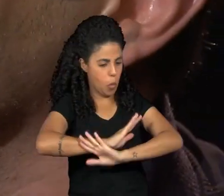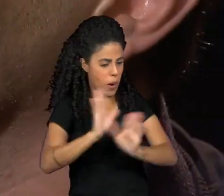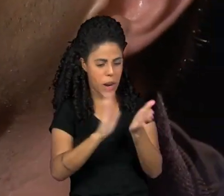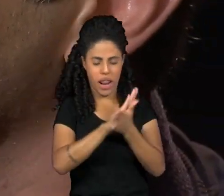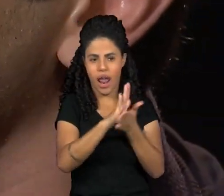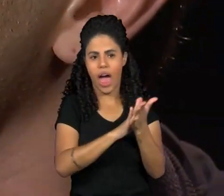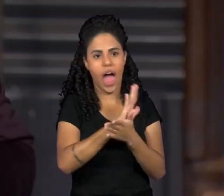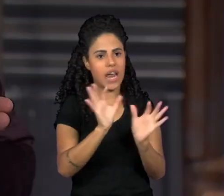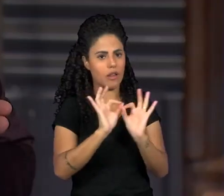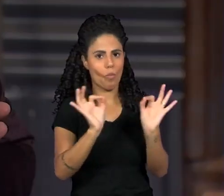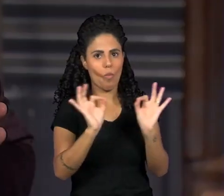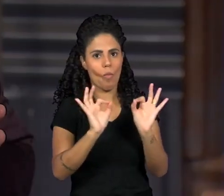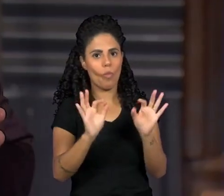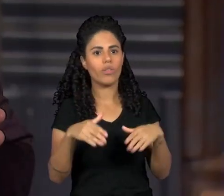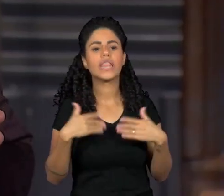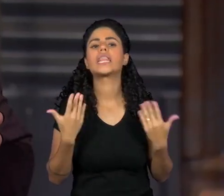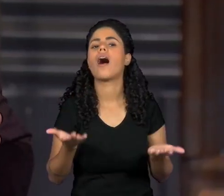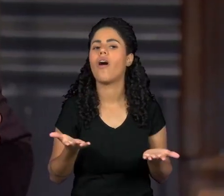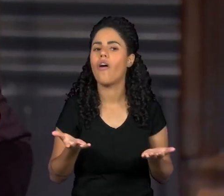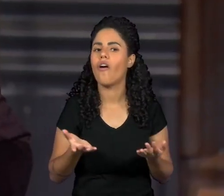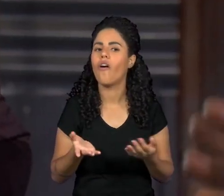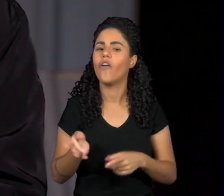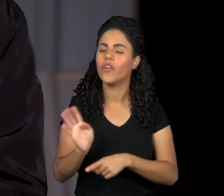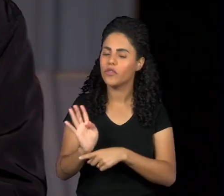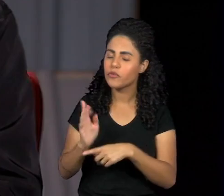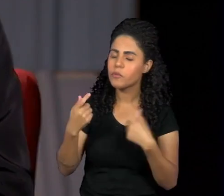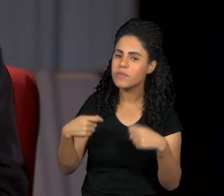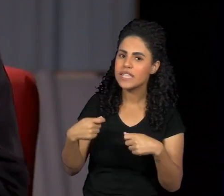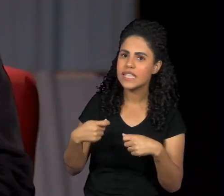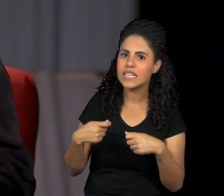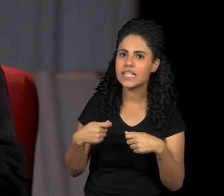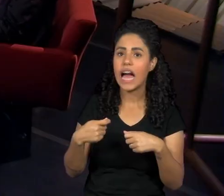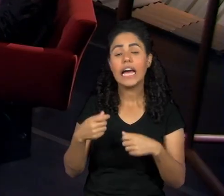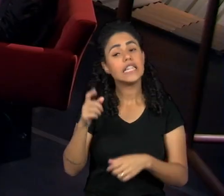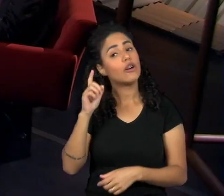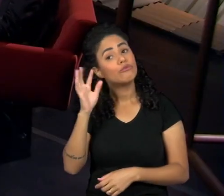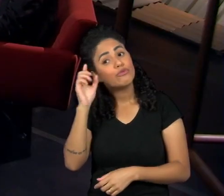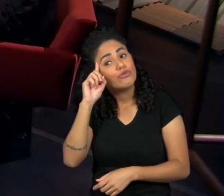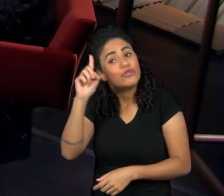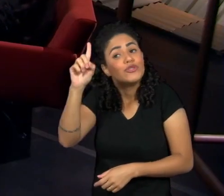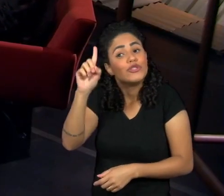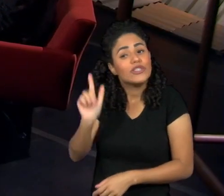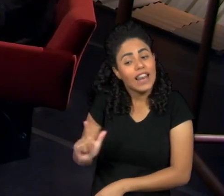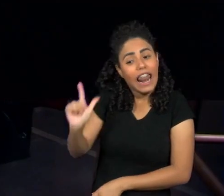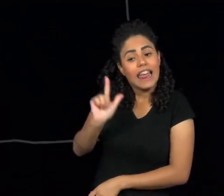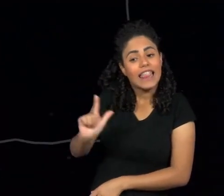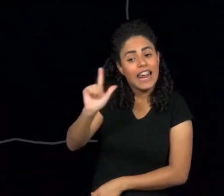né? pois é. Essa tem que estar no filme, hein? Um dia, quem sabe não vira literatura.